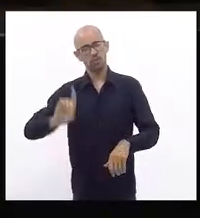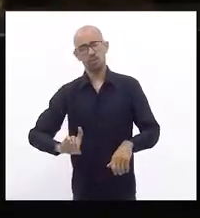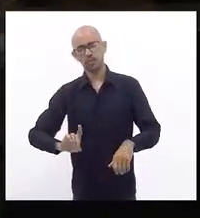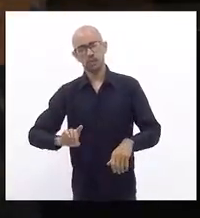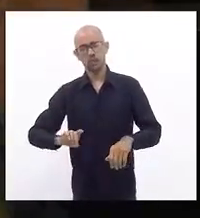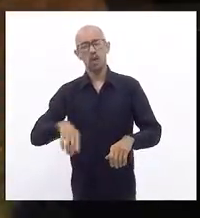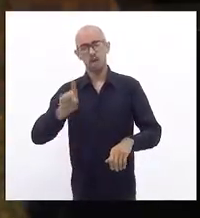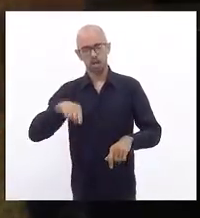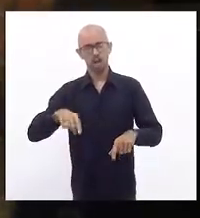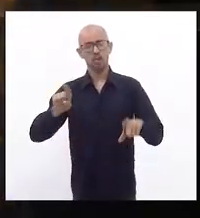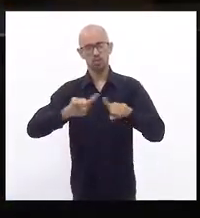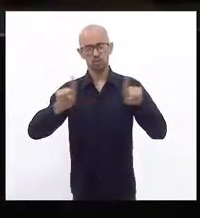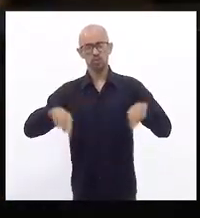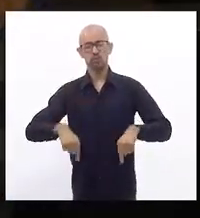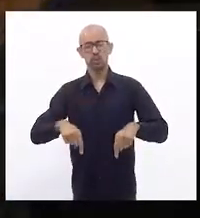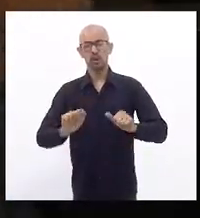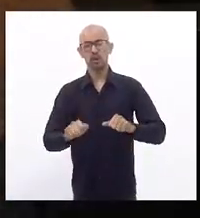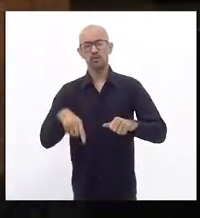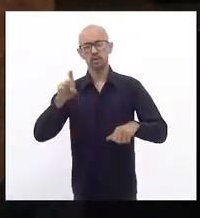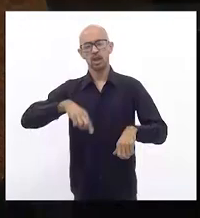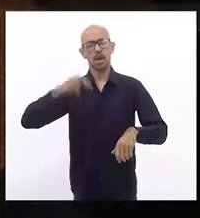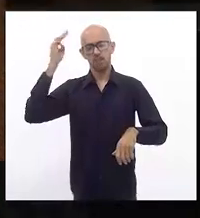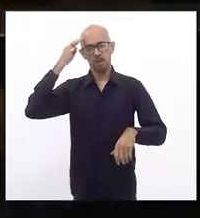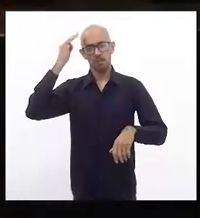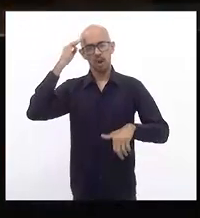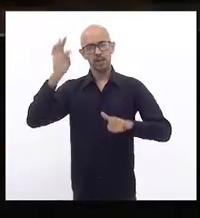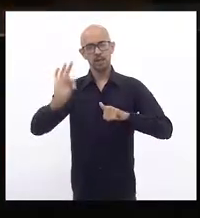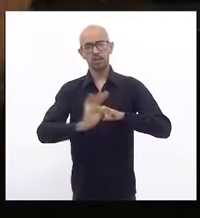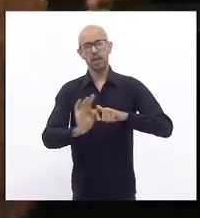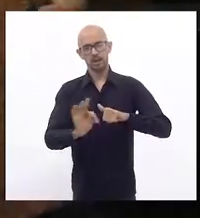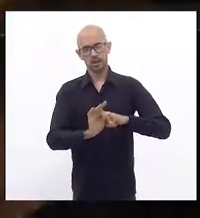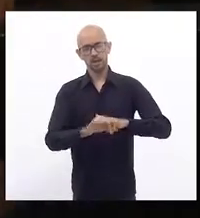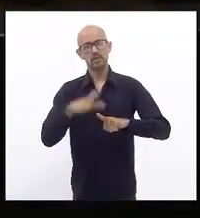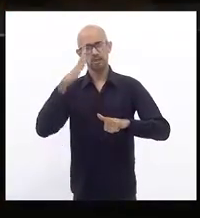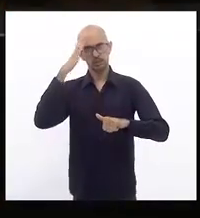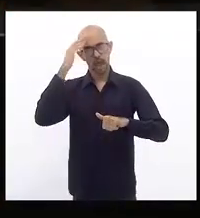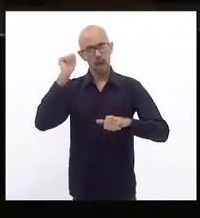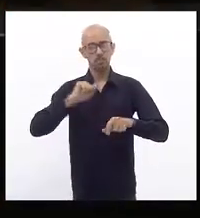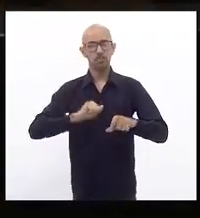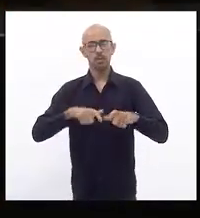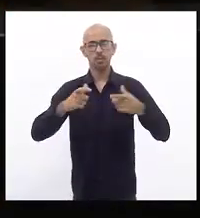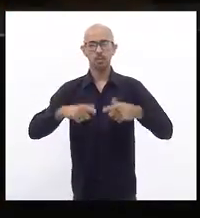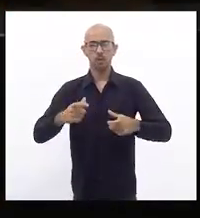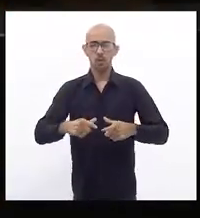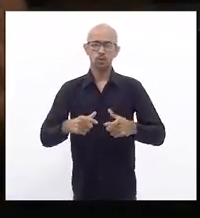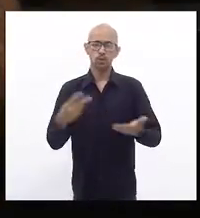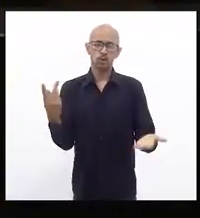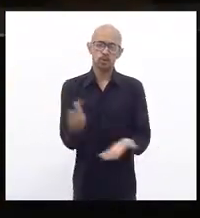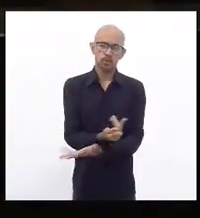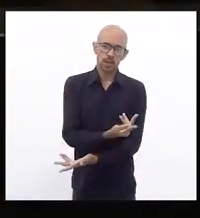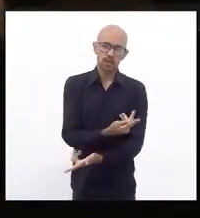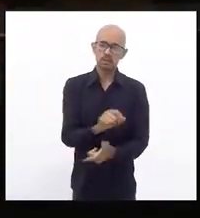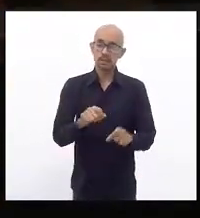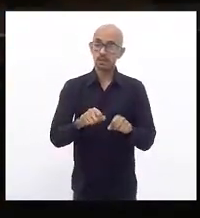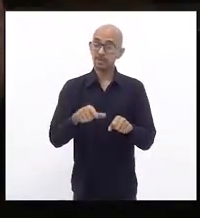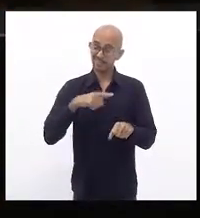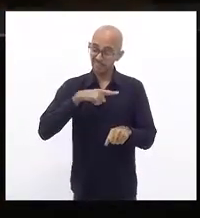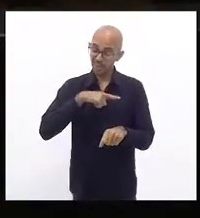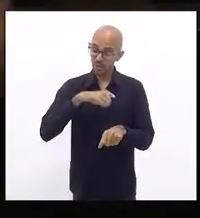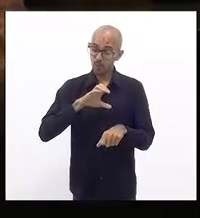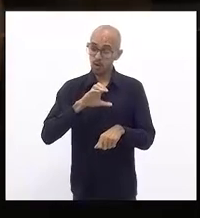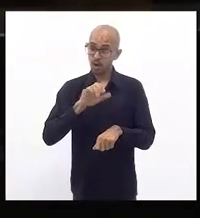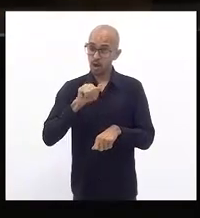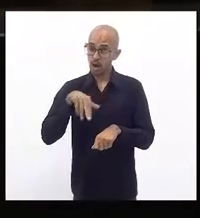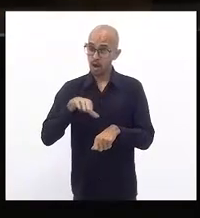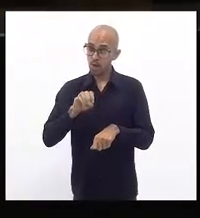com os trabalhadores, que são a memória técnica, que sabe por onde passa, né, o cano, sabe como